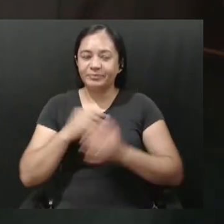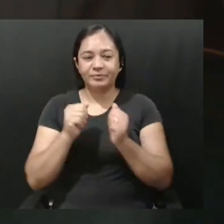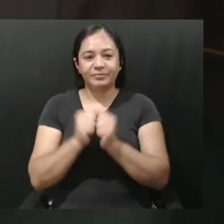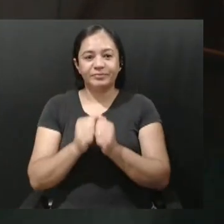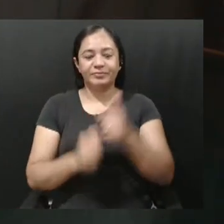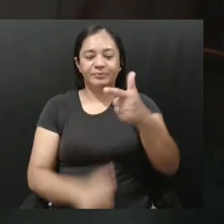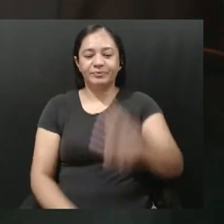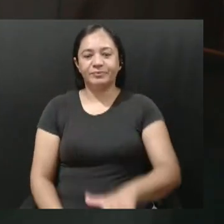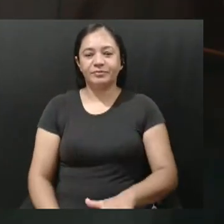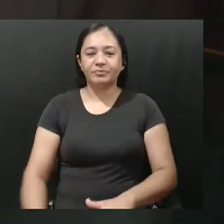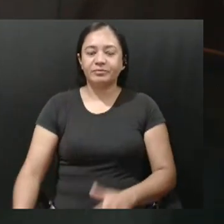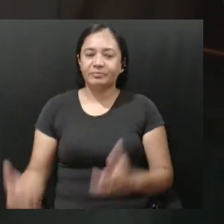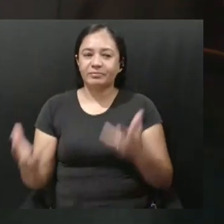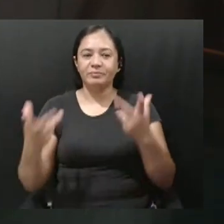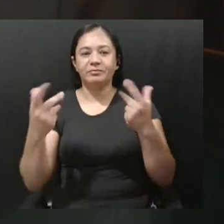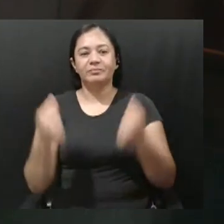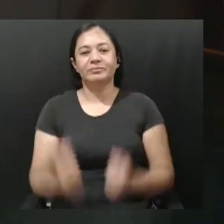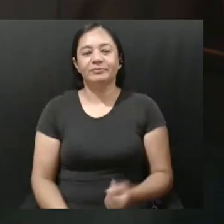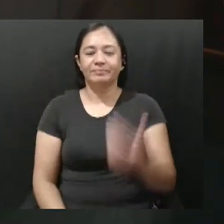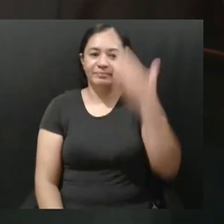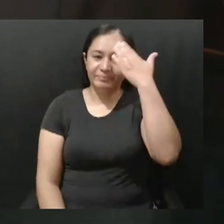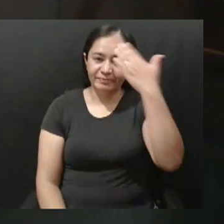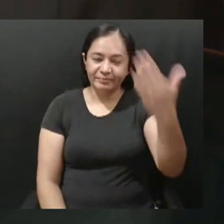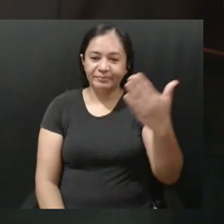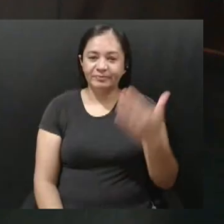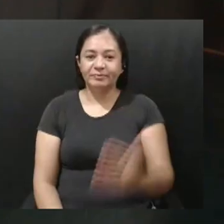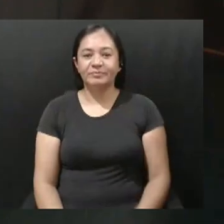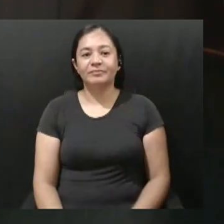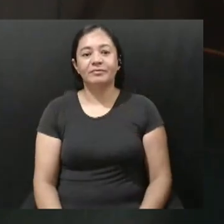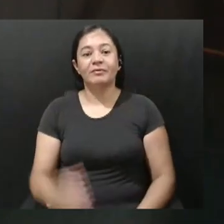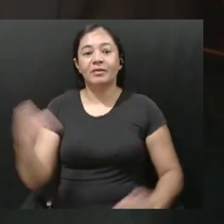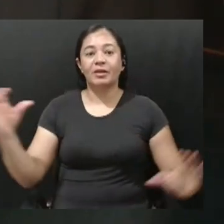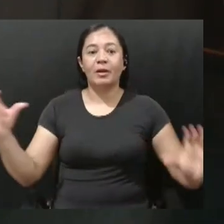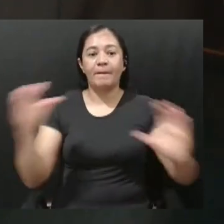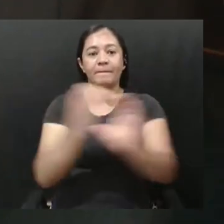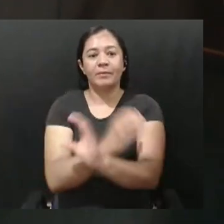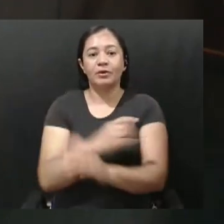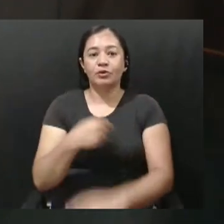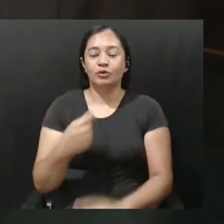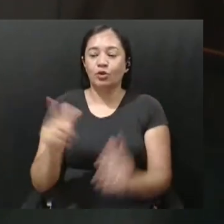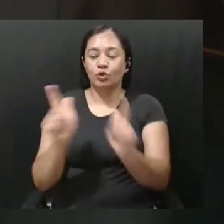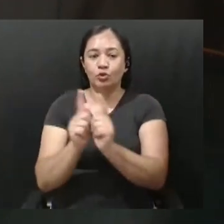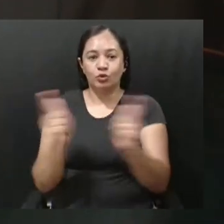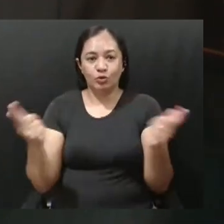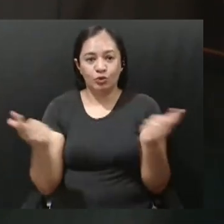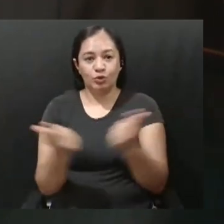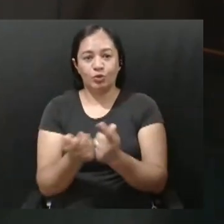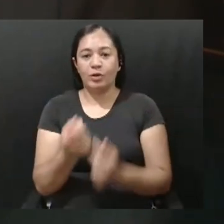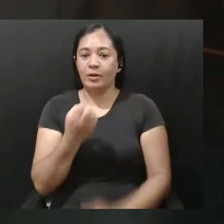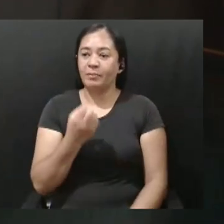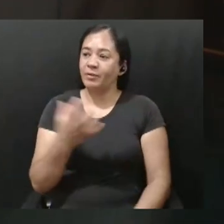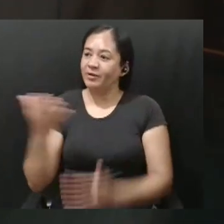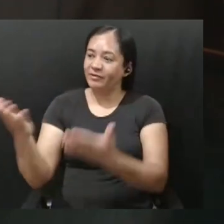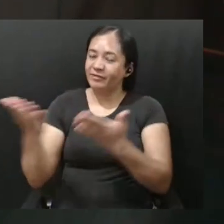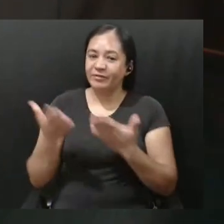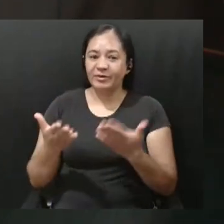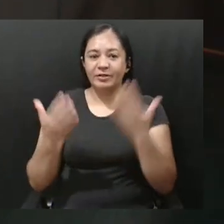Letícia, obrigada. E para completar o nosso timaço de hoje, vamos dar as boas-vindas ao psicólogo, ele que é especialista em